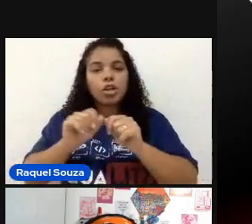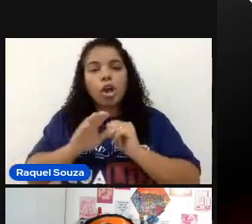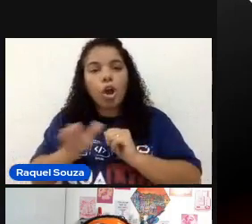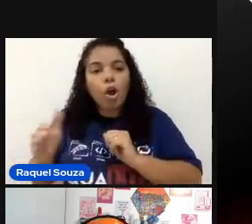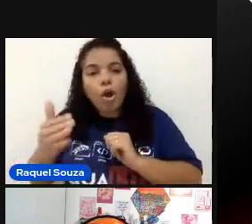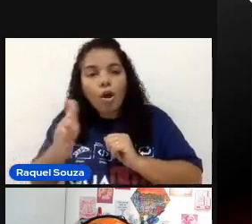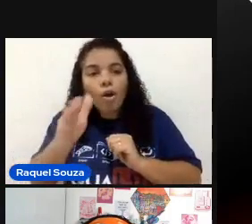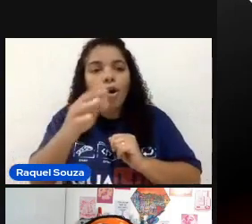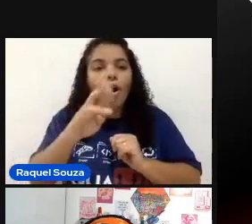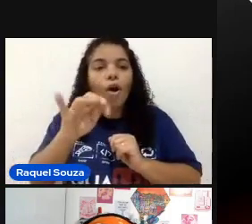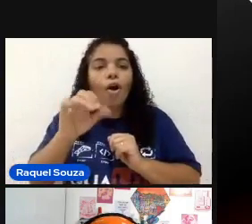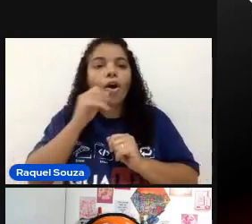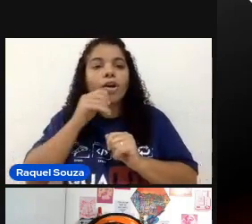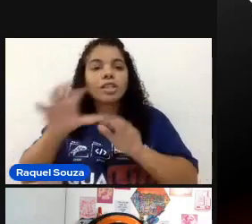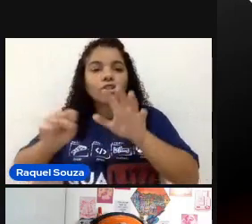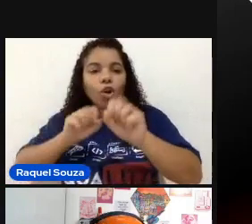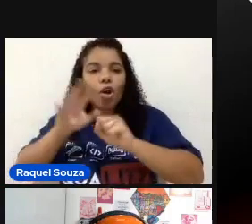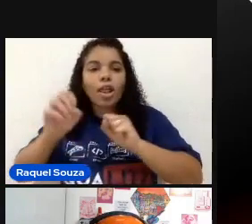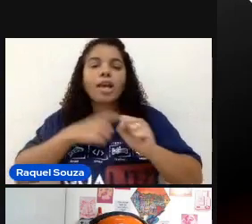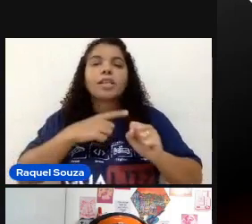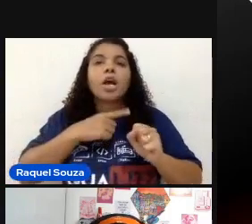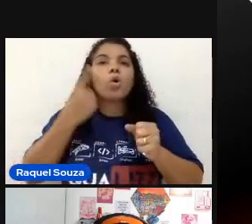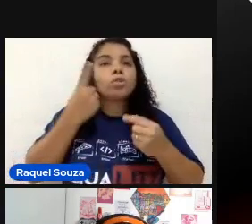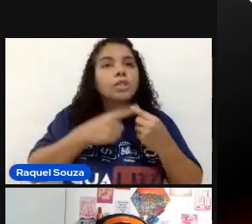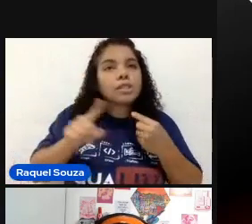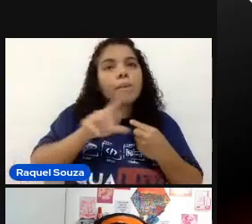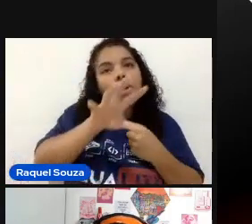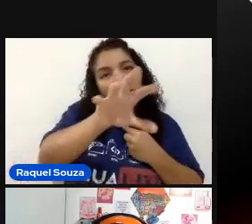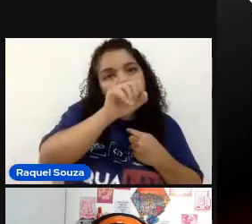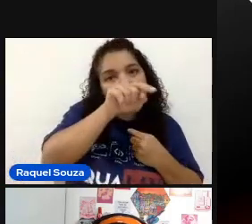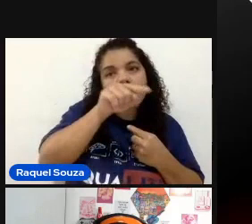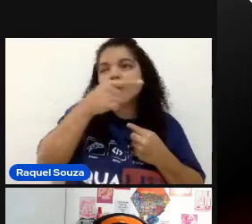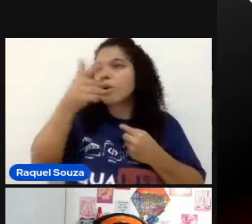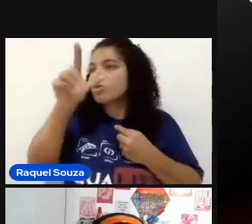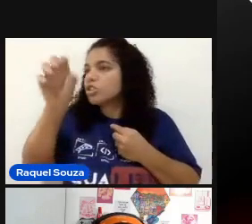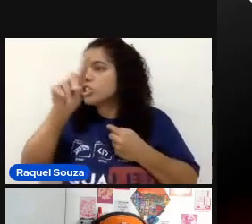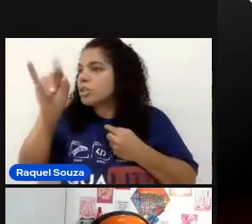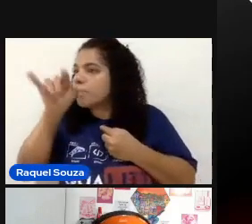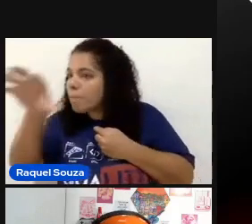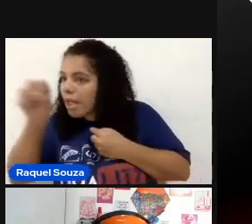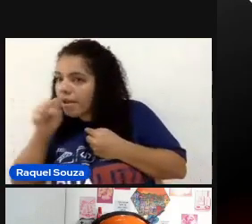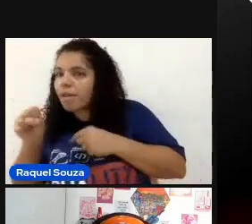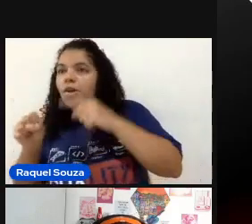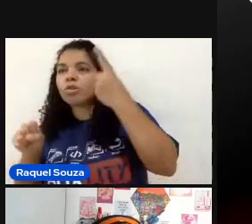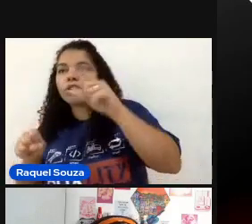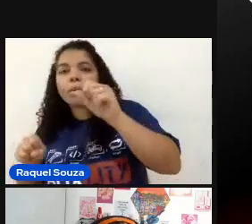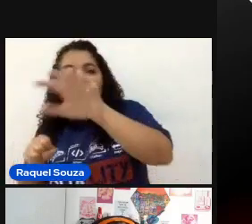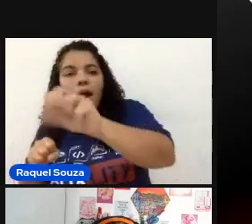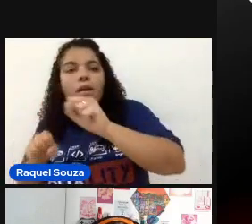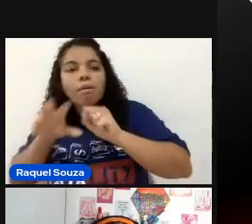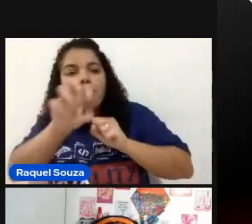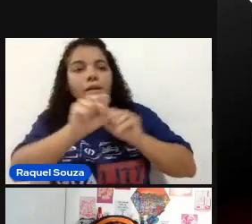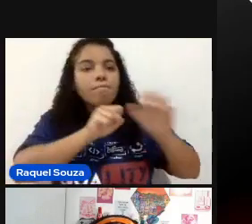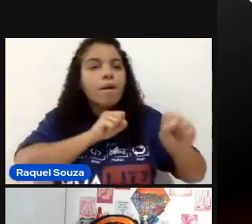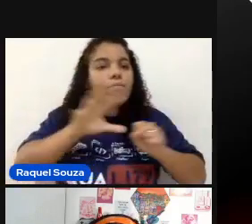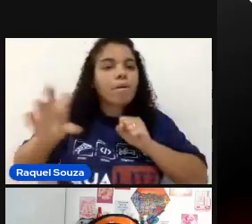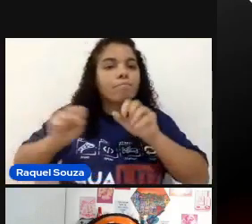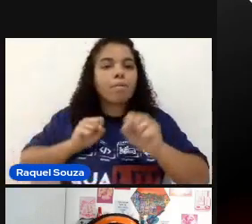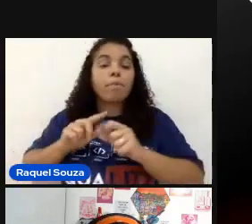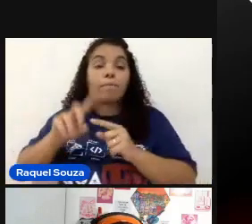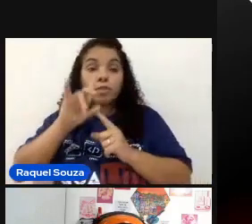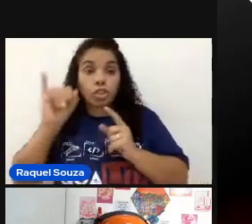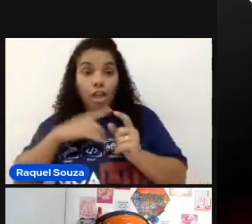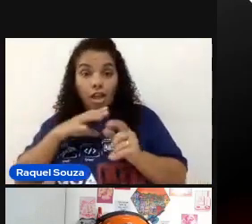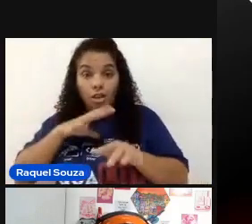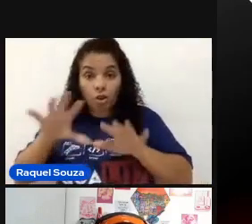a cada dia da semana estão em um ponto diferente da cidade, realizando a coleta de itens recicláveis. Quando a coleta é solicitada